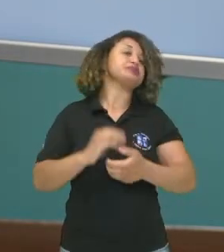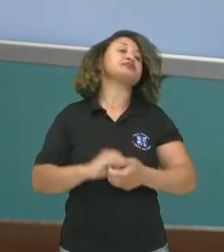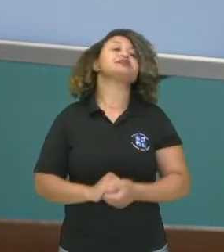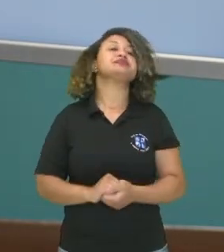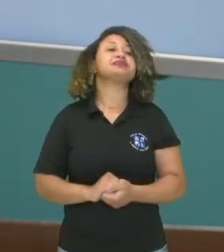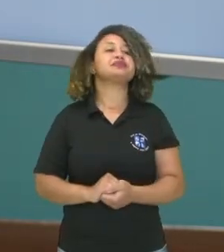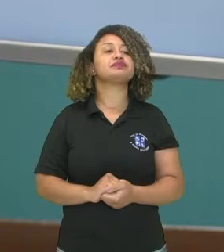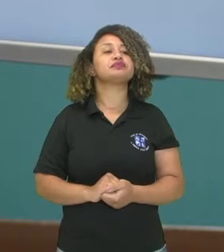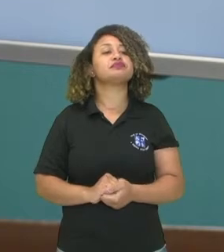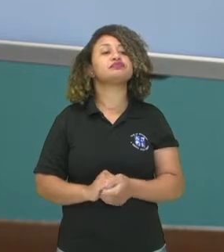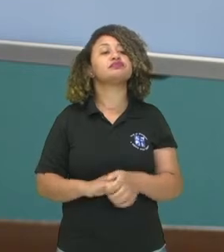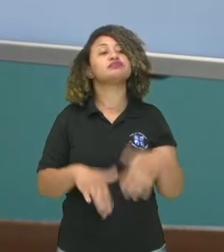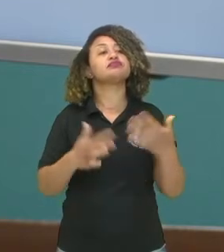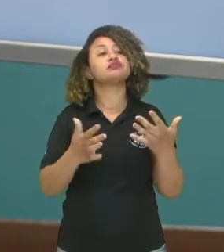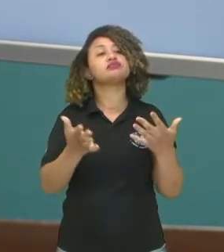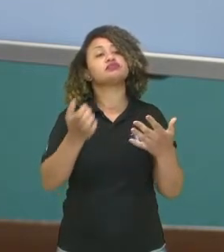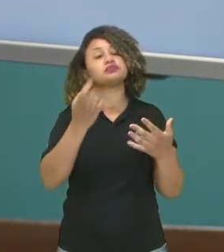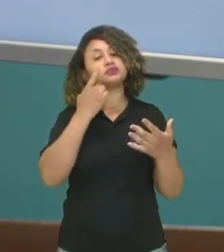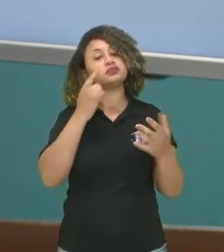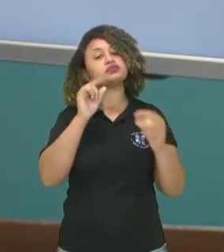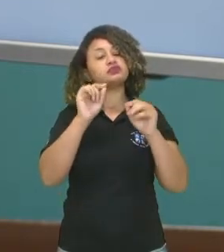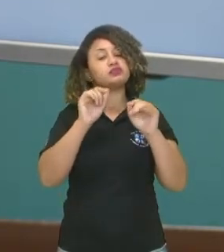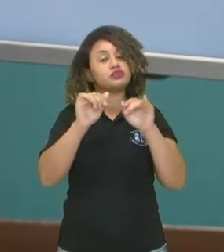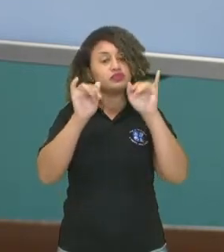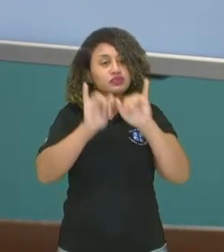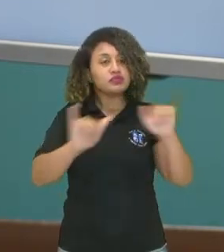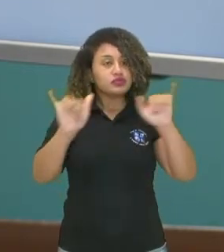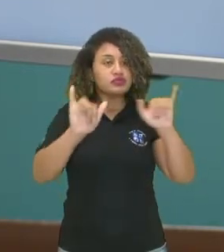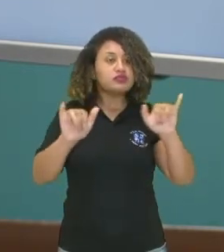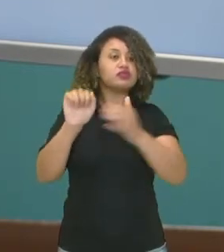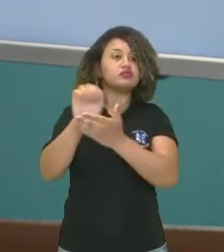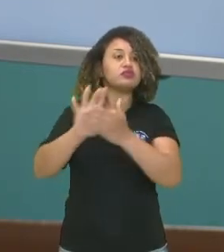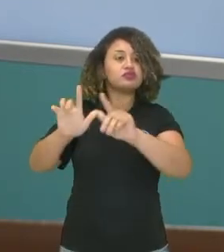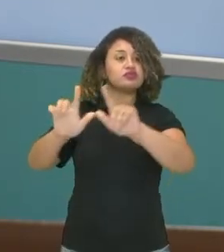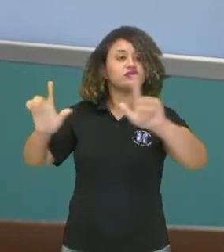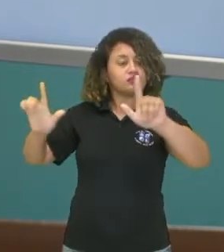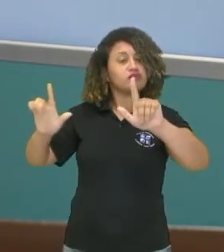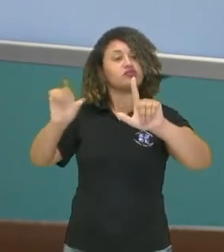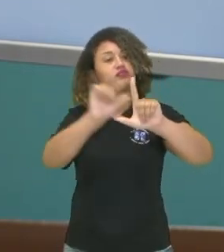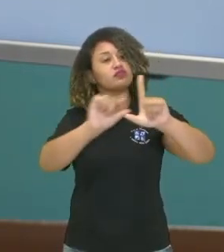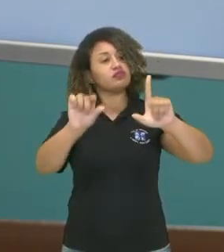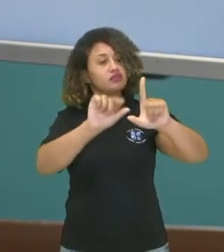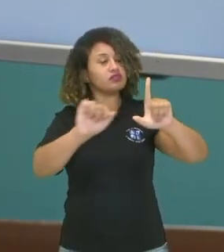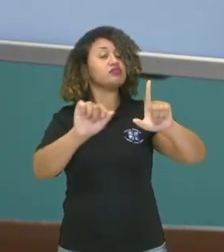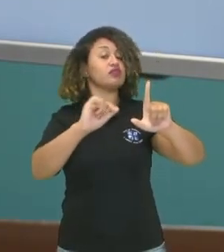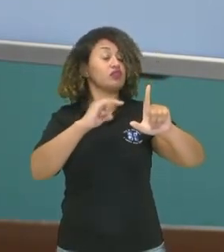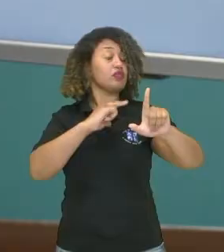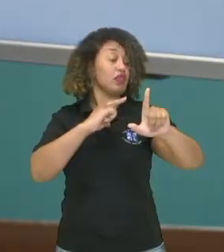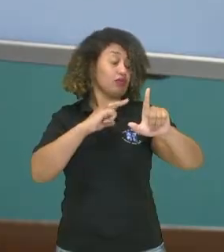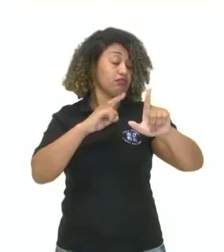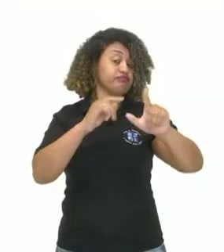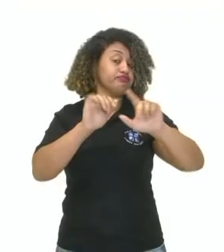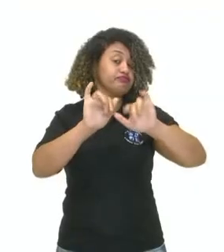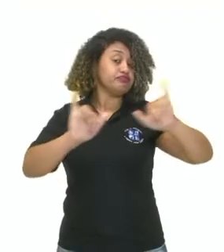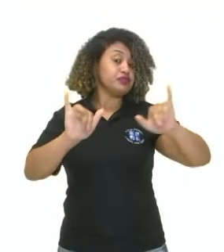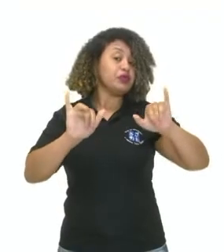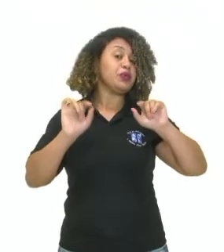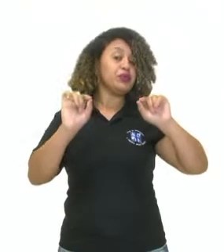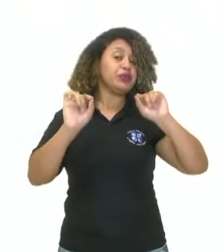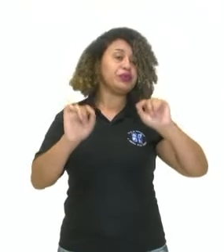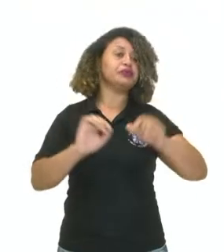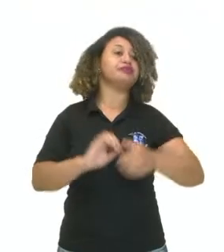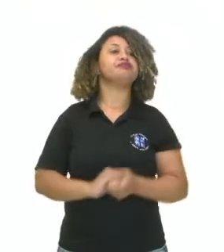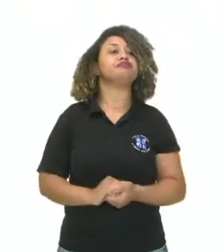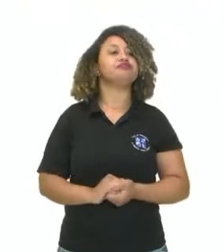Vejamos a notícia da qual essa imagem, essa legenda que lemos no início faz parte. Acompanhe.